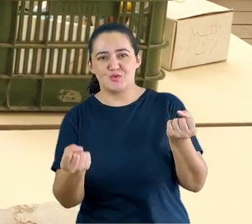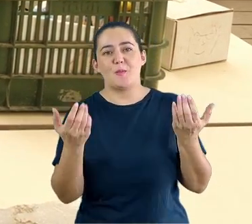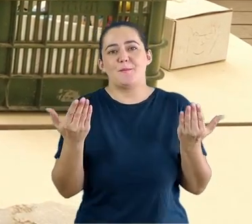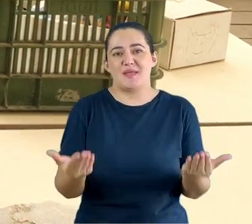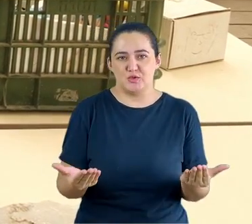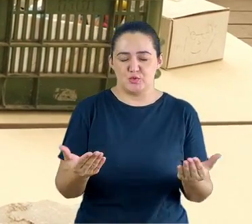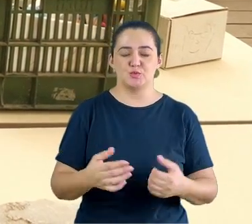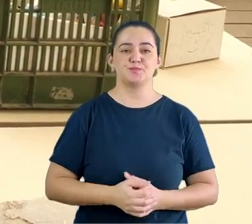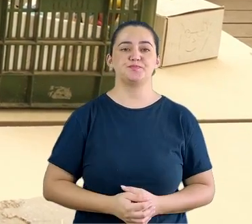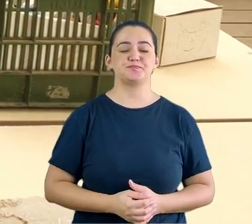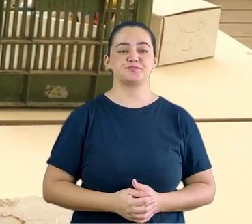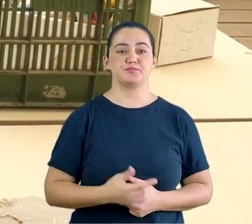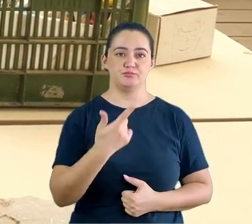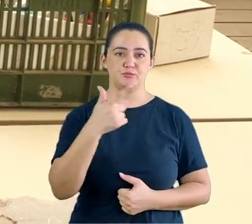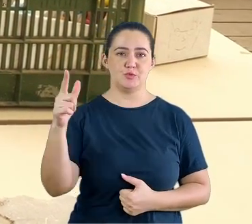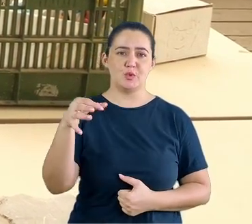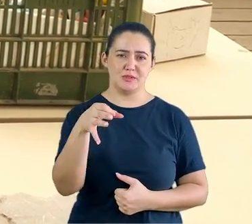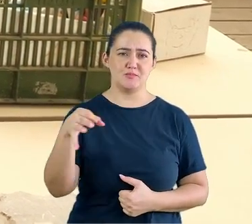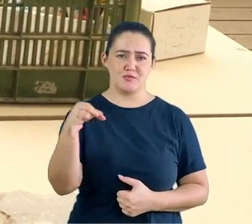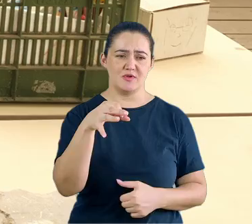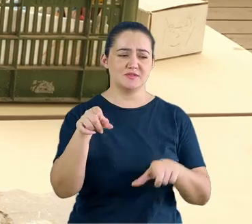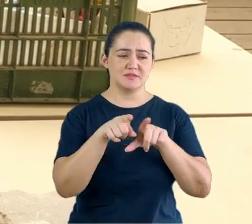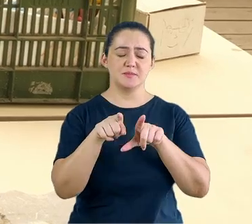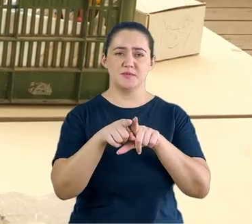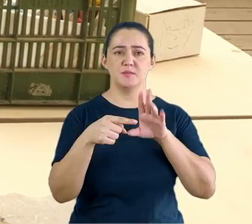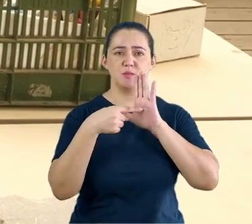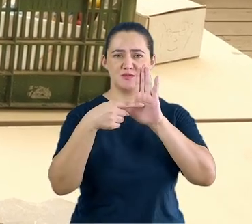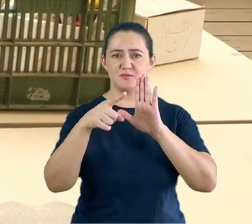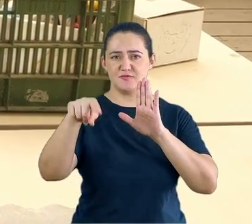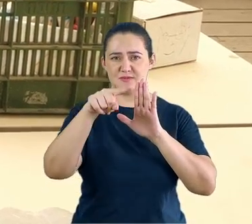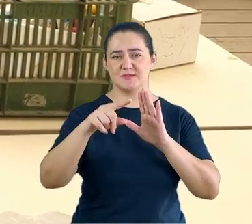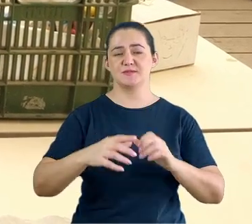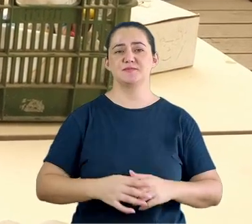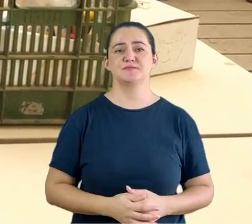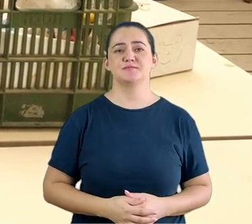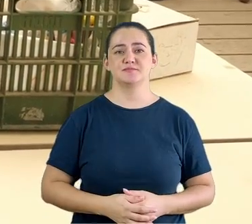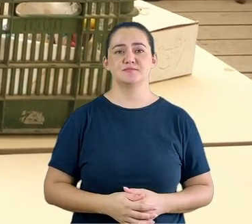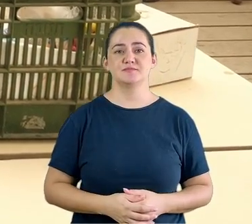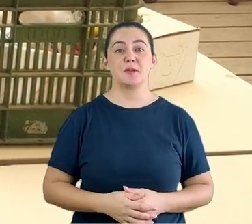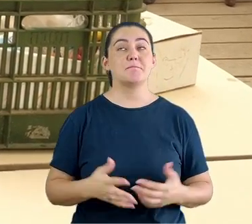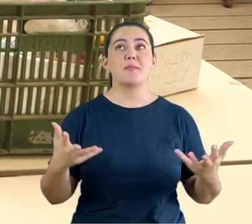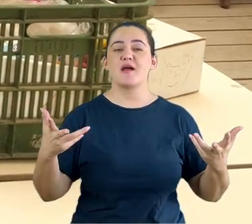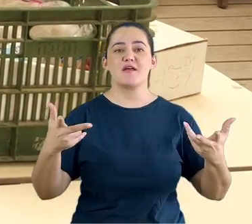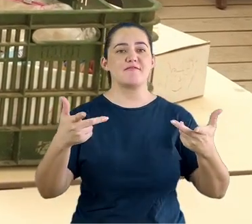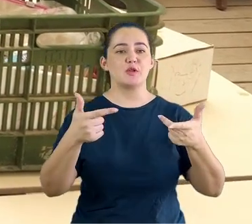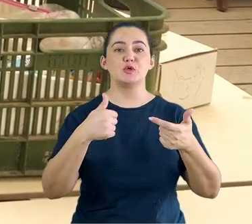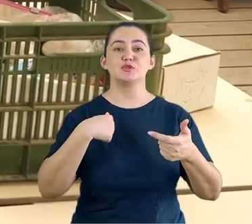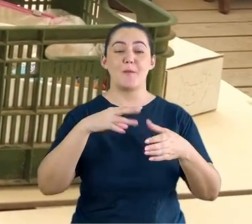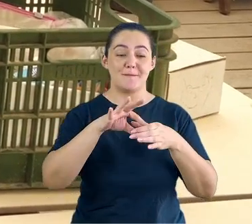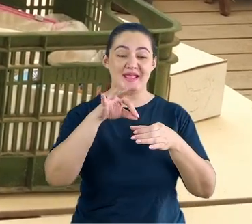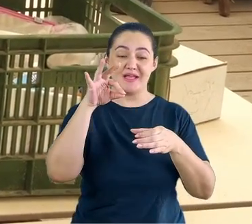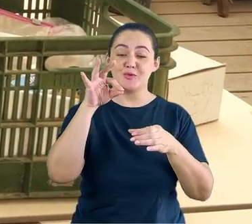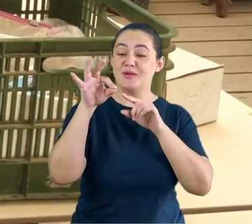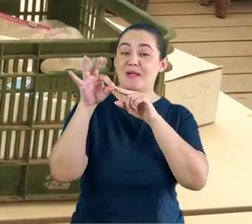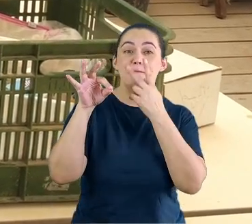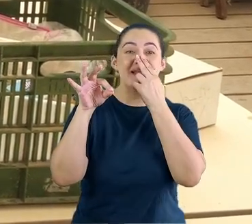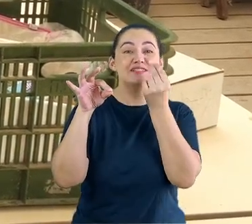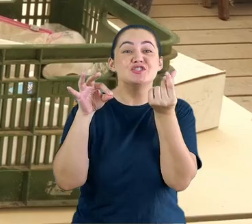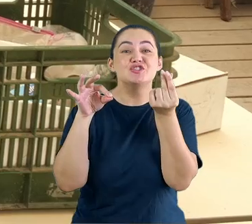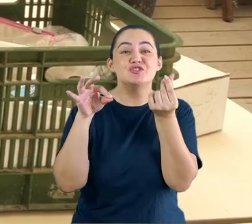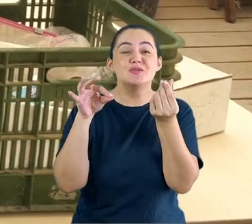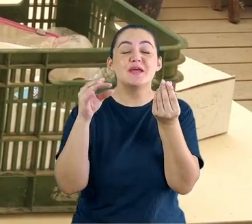desse jeito. Tem uma outra moeda que eu quero ver se eu encontro aqui, para mostrar para vocês. É fantástico, pessoal, porque eu estou pegando uma